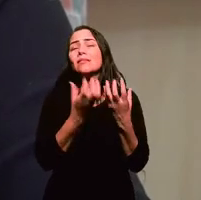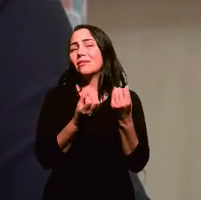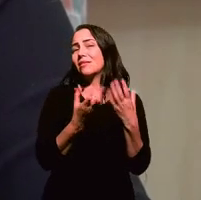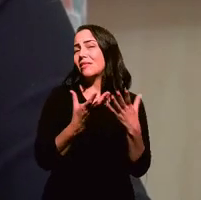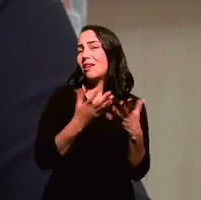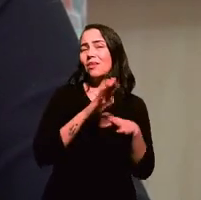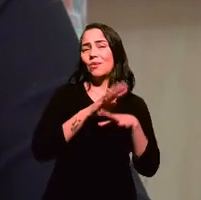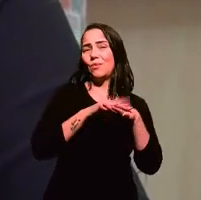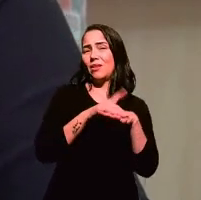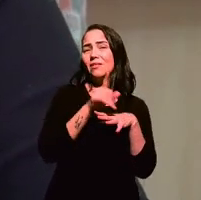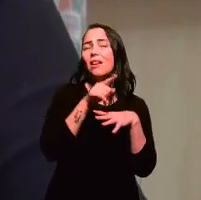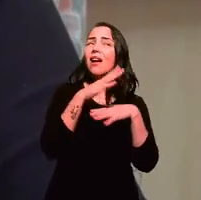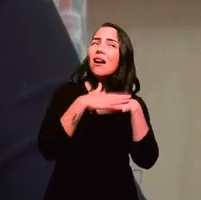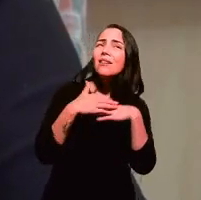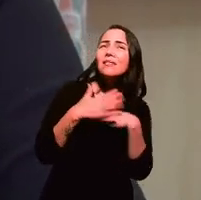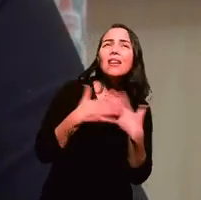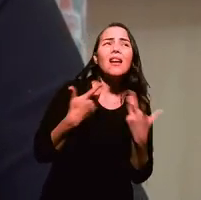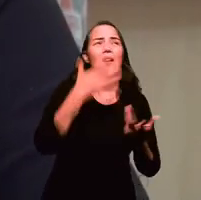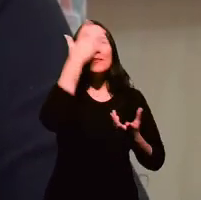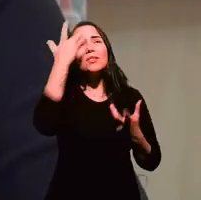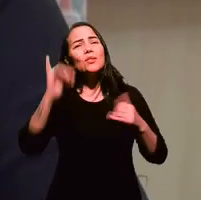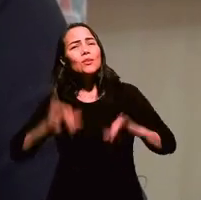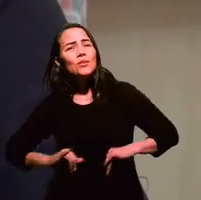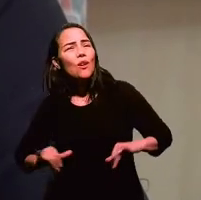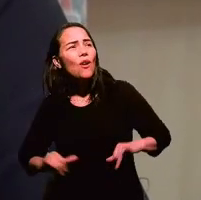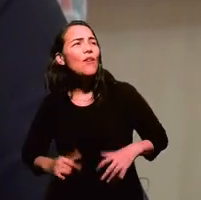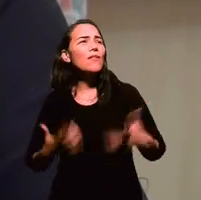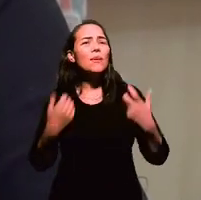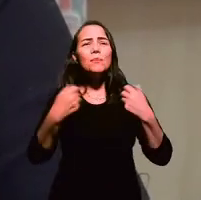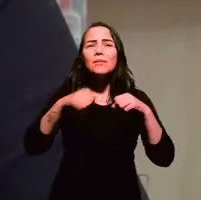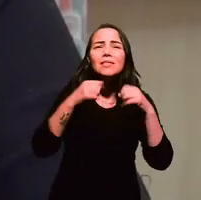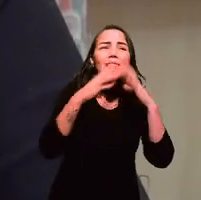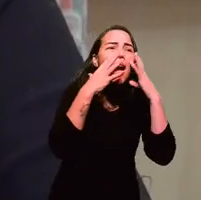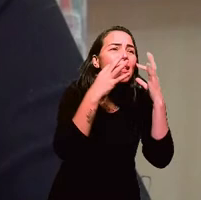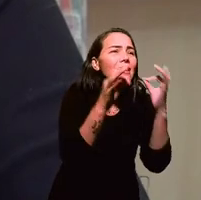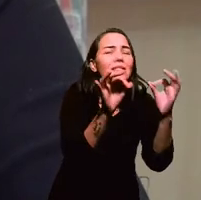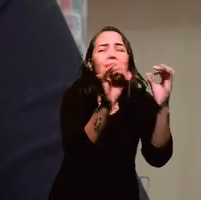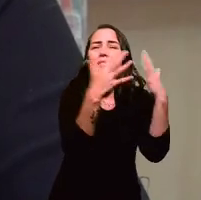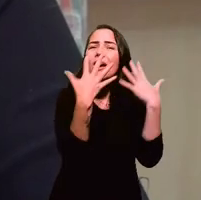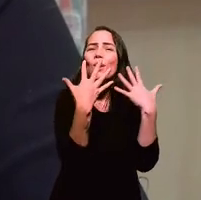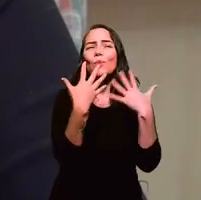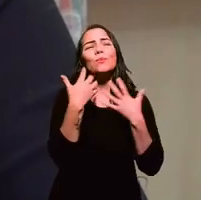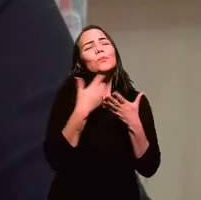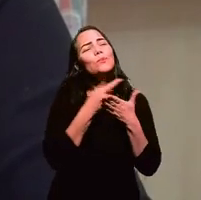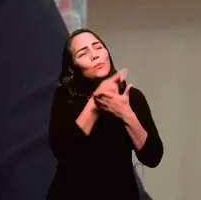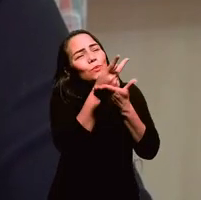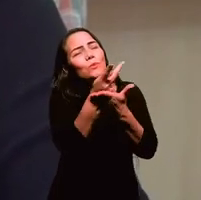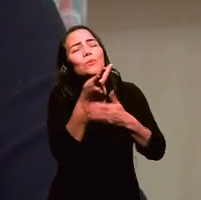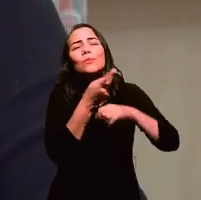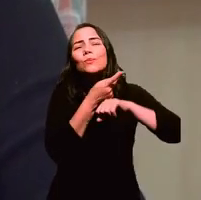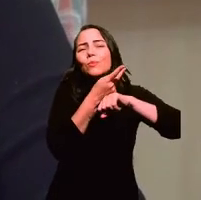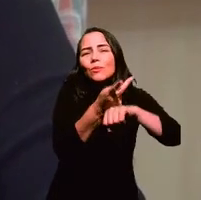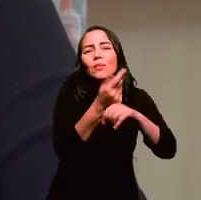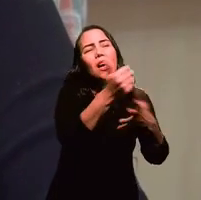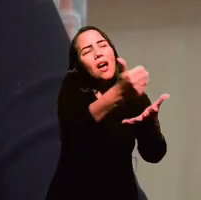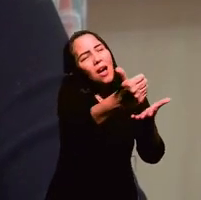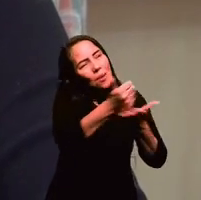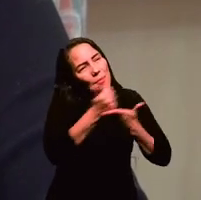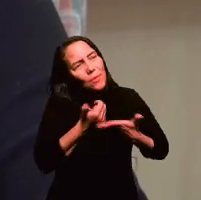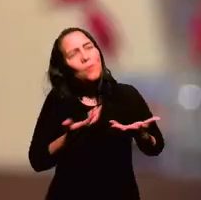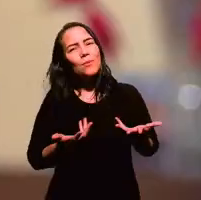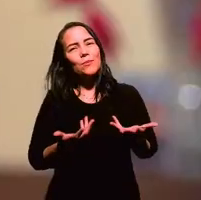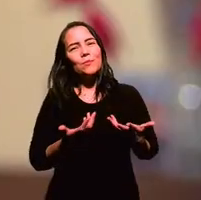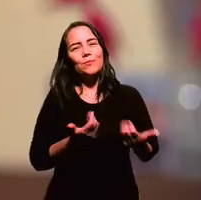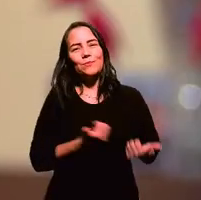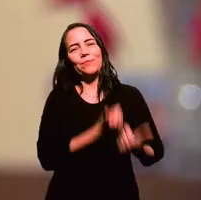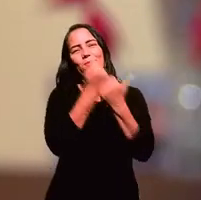dela. Ela está carente, ela está sofrendo, ela está buscando um apoio. Então o médico deveria ser esse